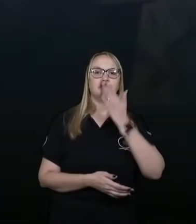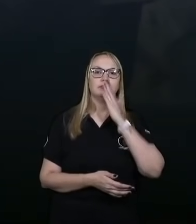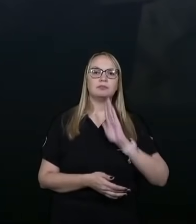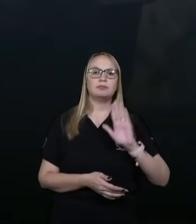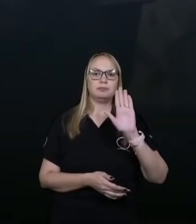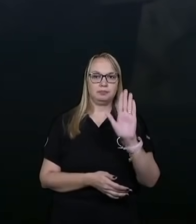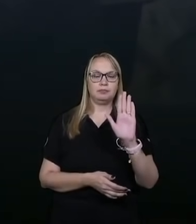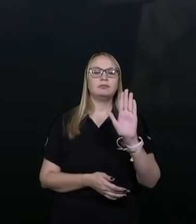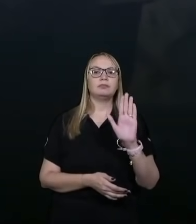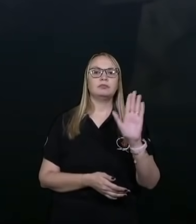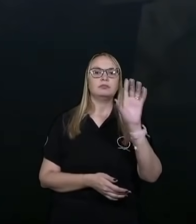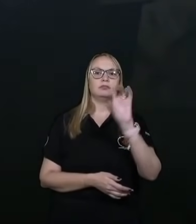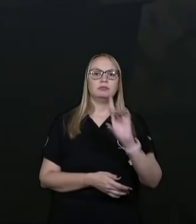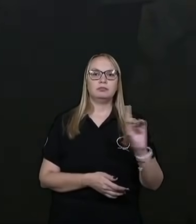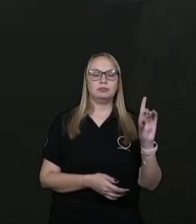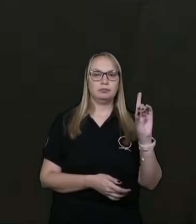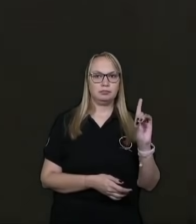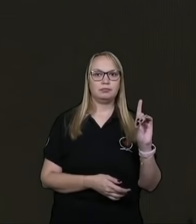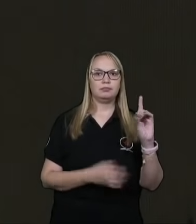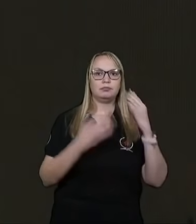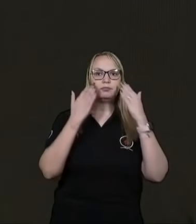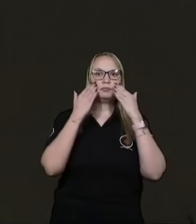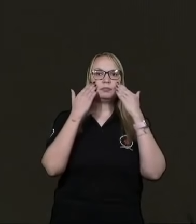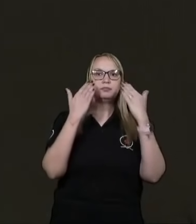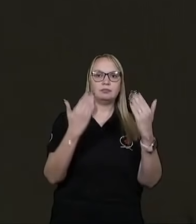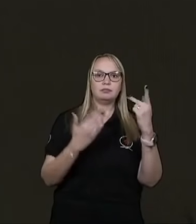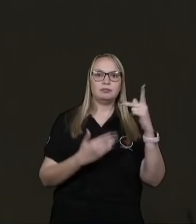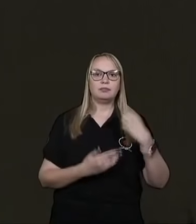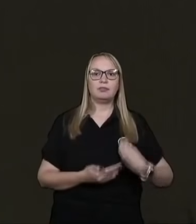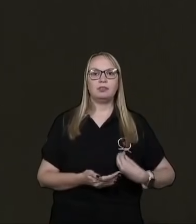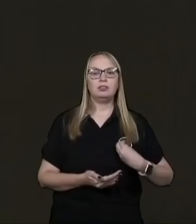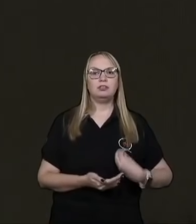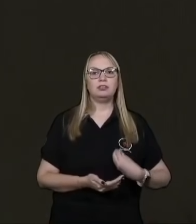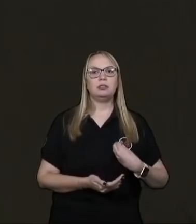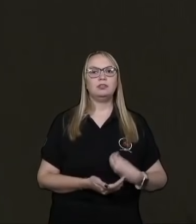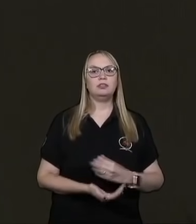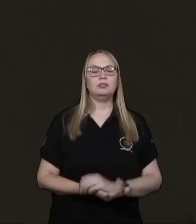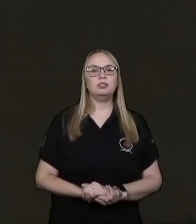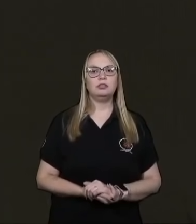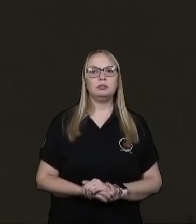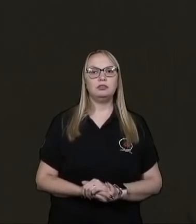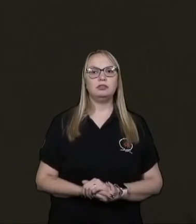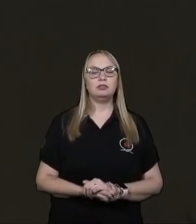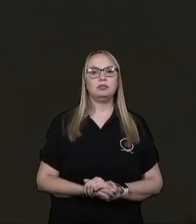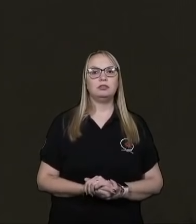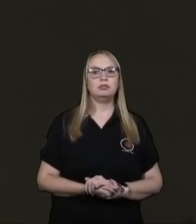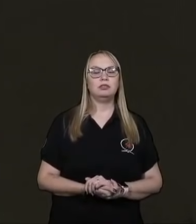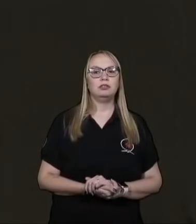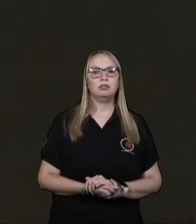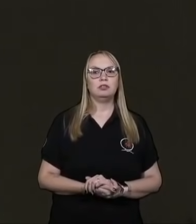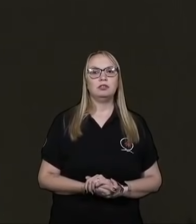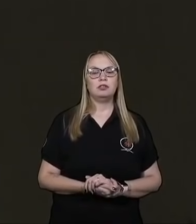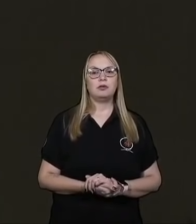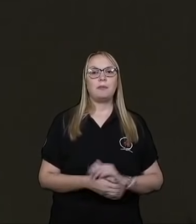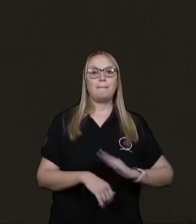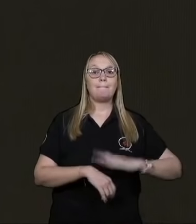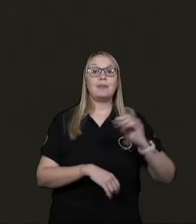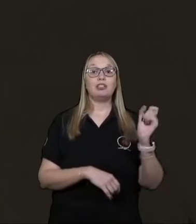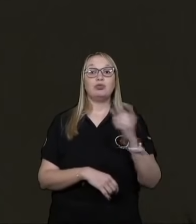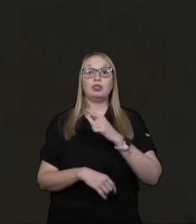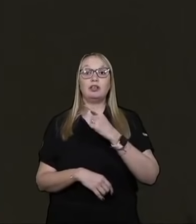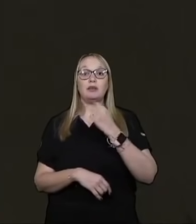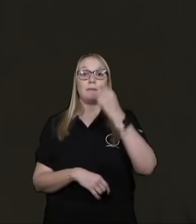as promessas que Deus vai manifestar na sua vida vão além do que você perde